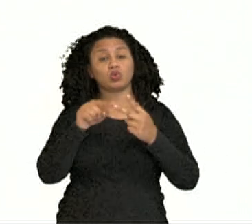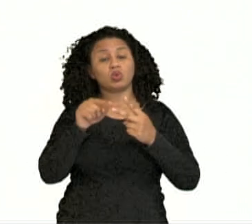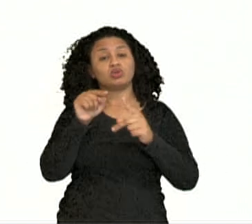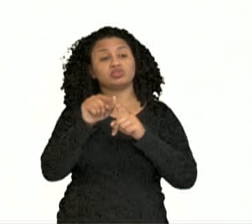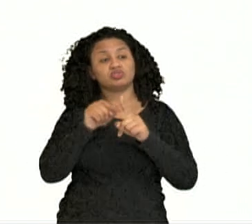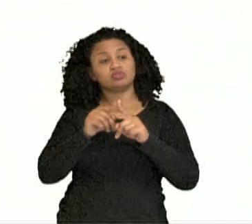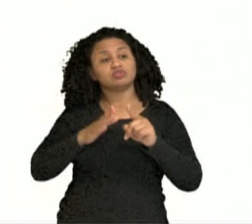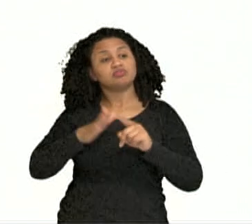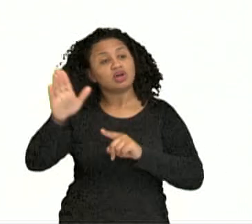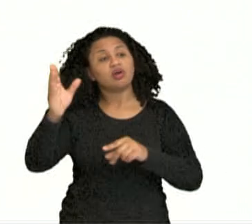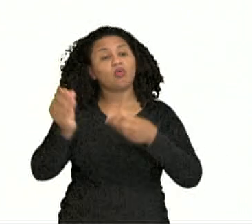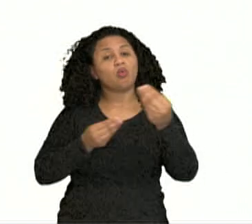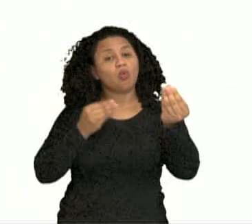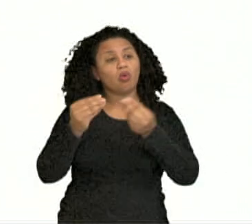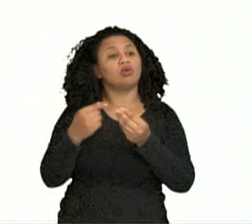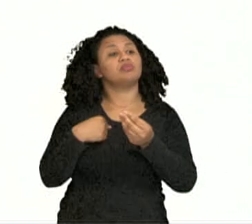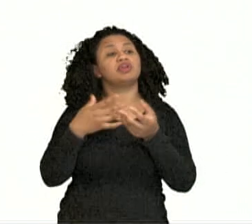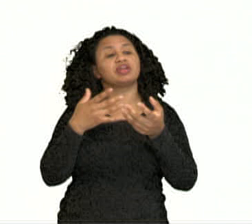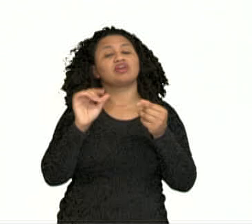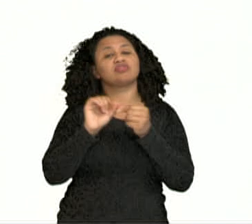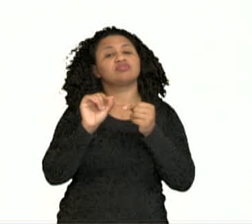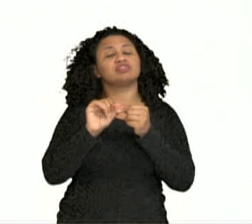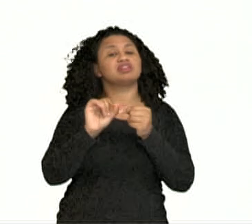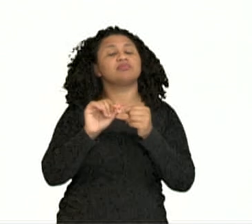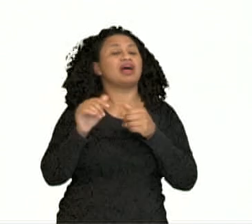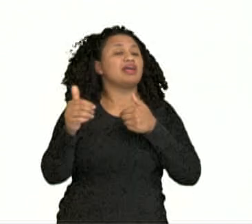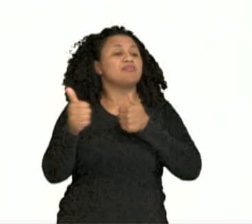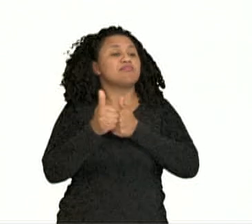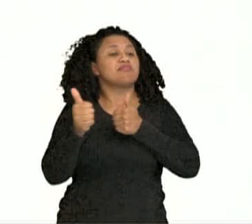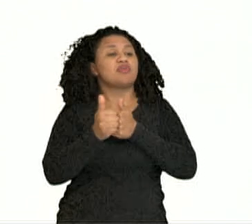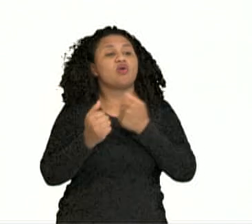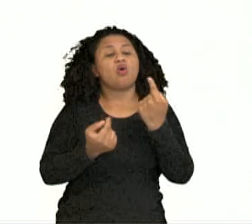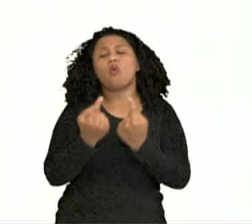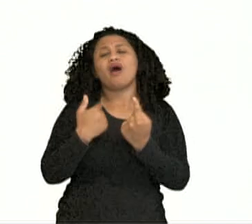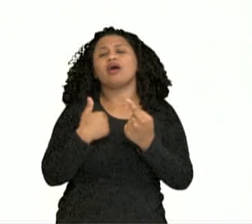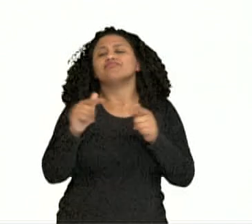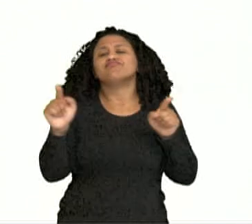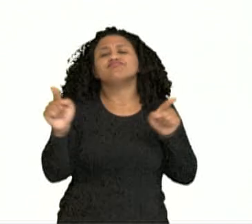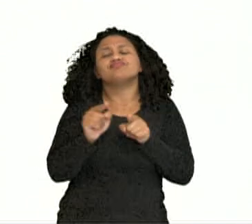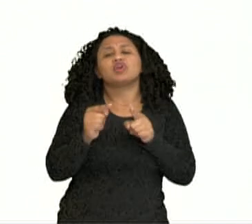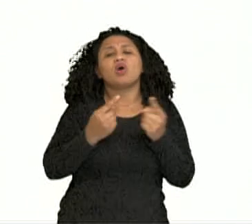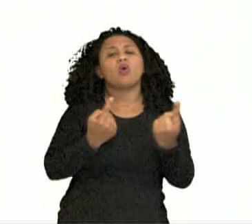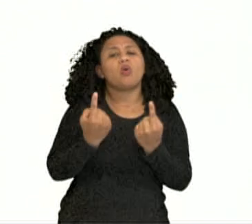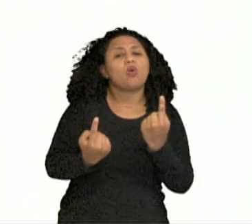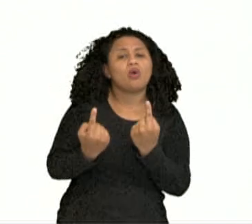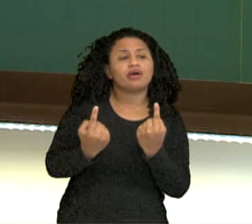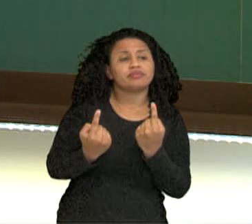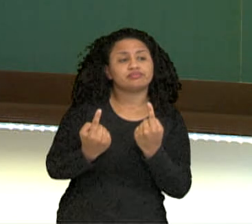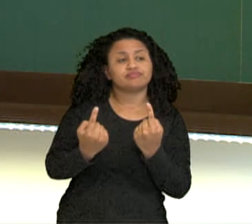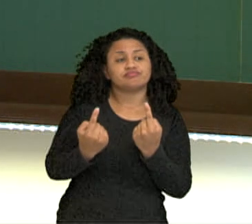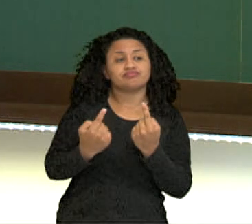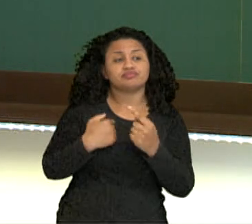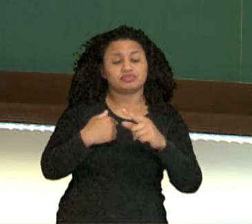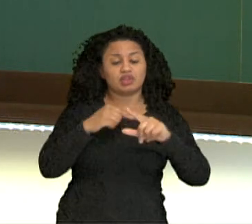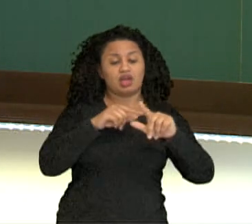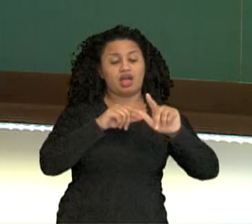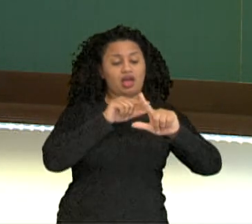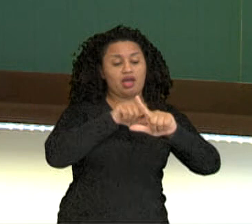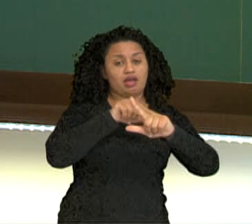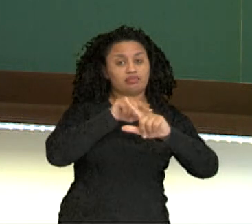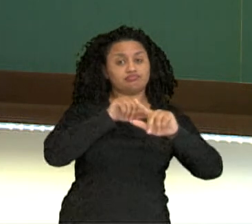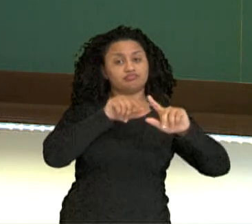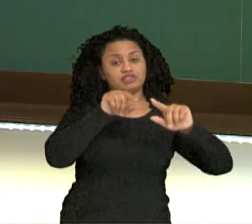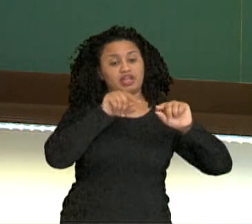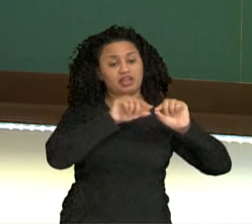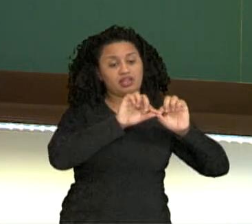para seguir e pretende seguir pelo mais curto. Qual é o trajeto mais curto? Ele está aqui,